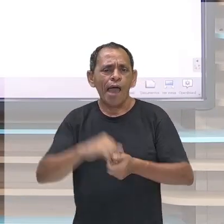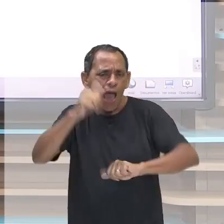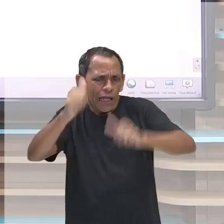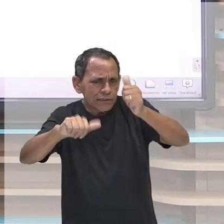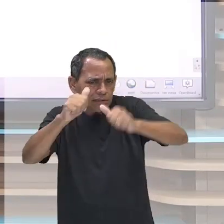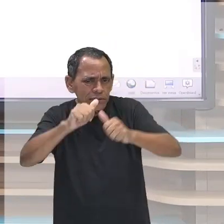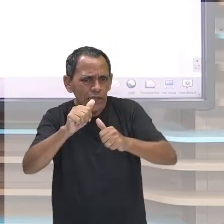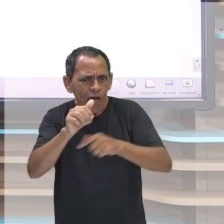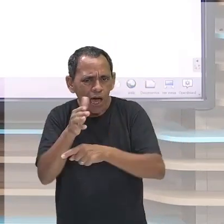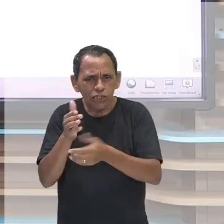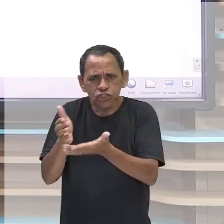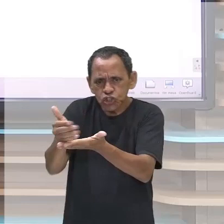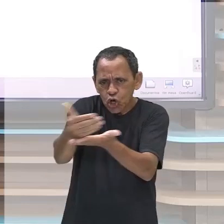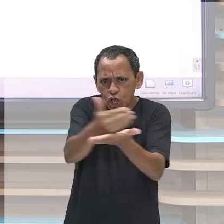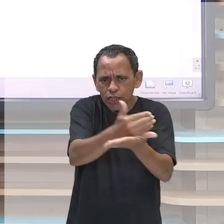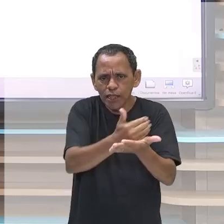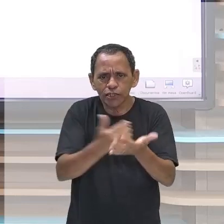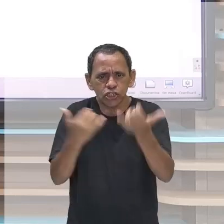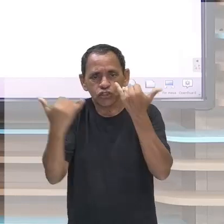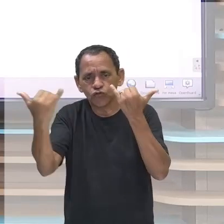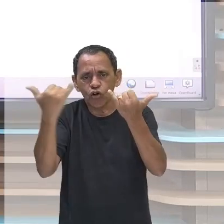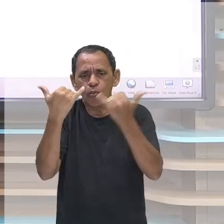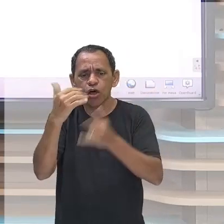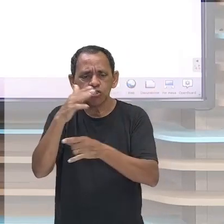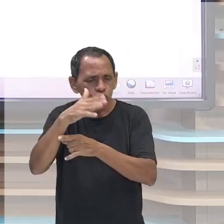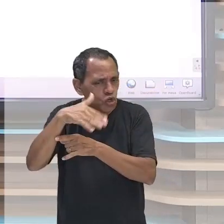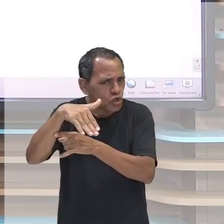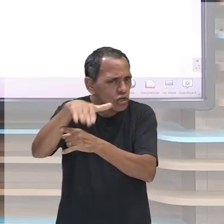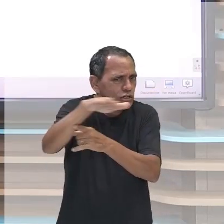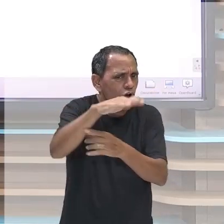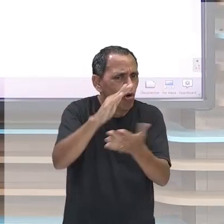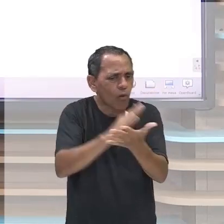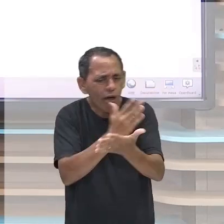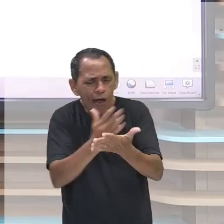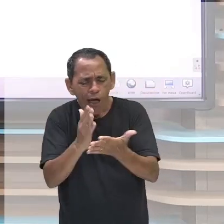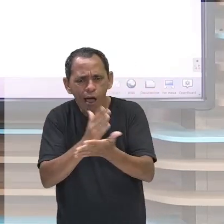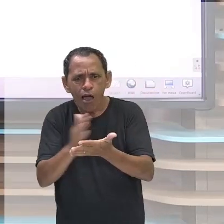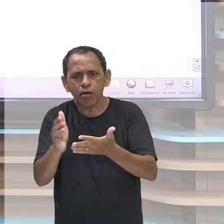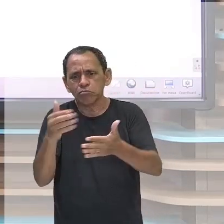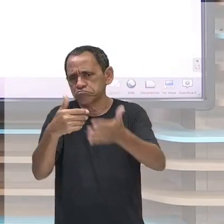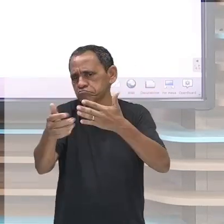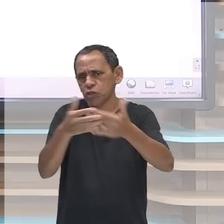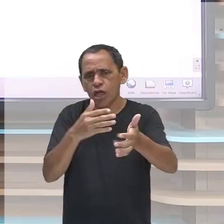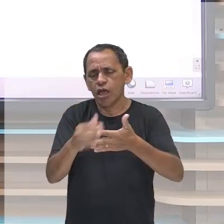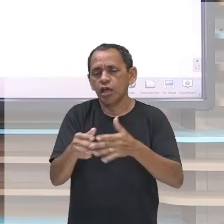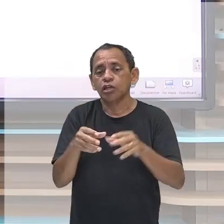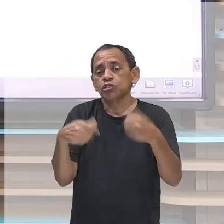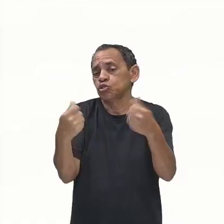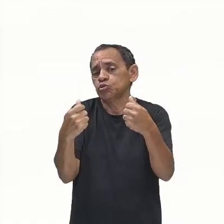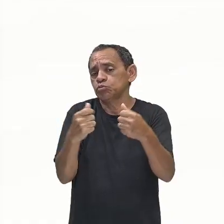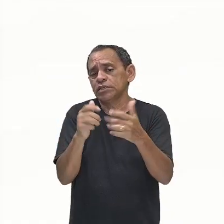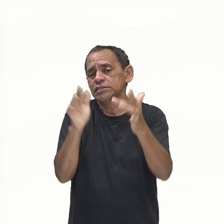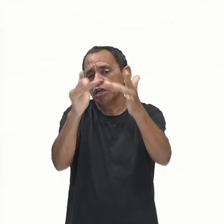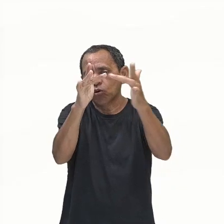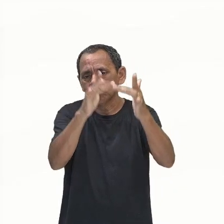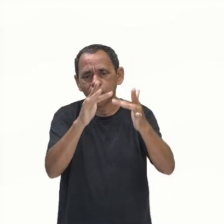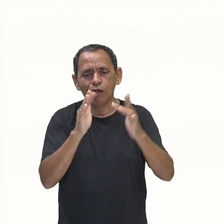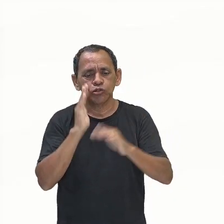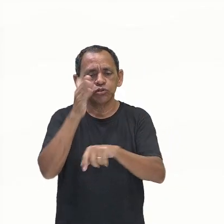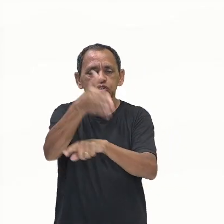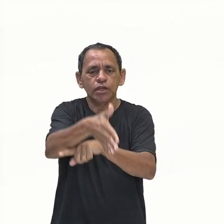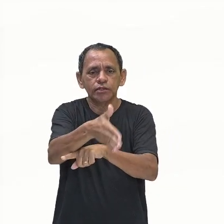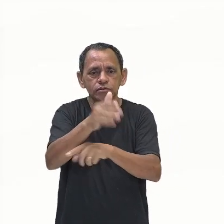área, mas não precisa estar em contato direto com ela, né? Vamos prosseguir aqui. Nós